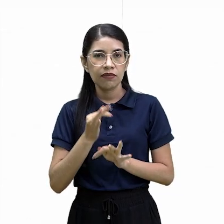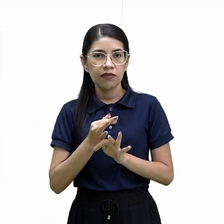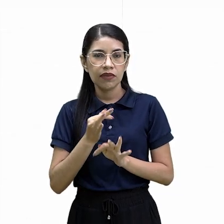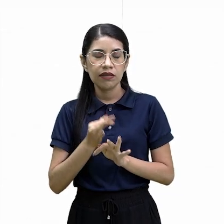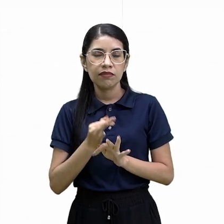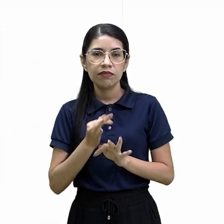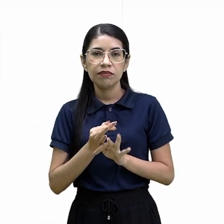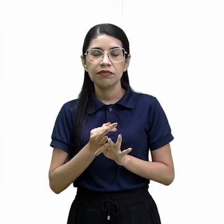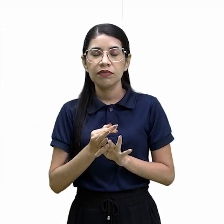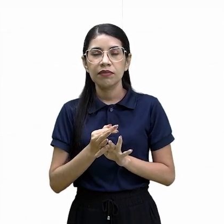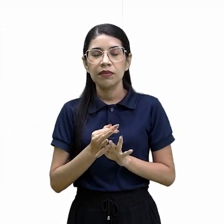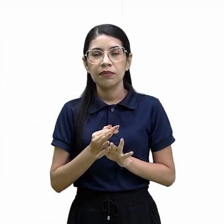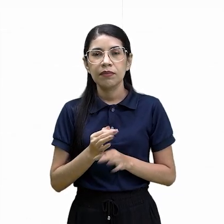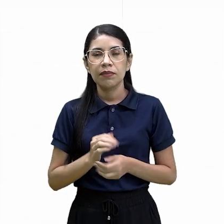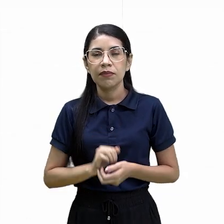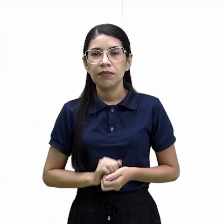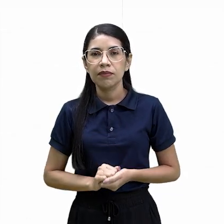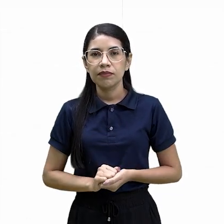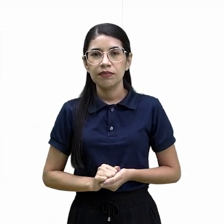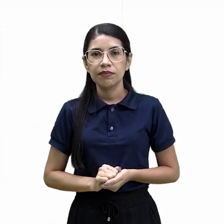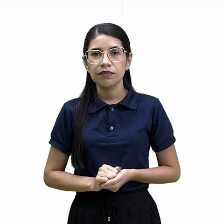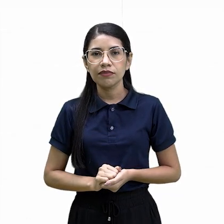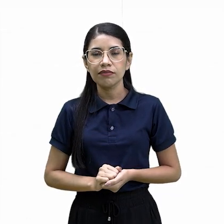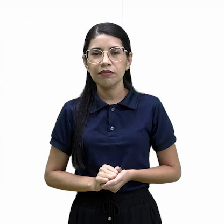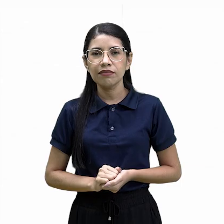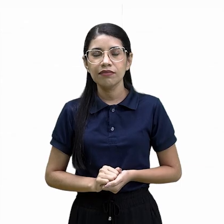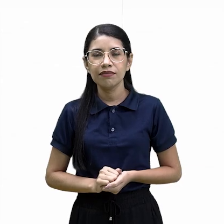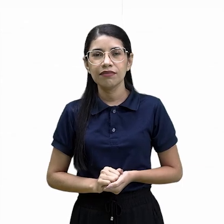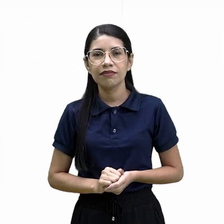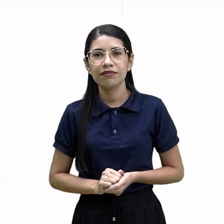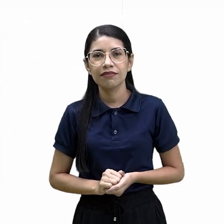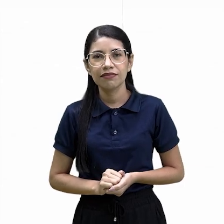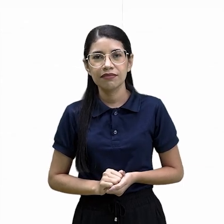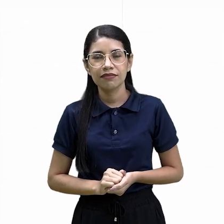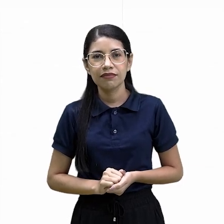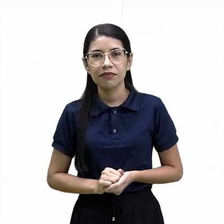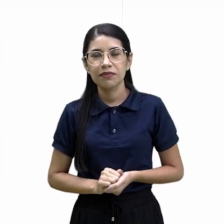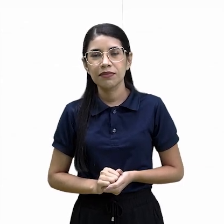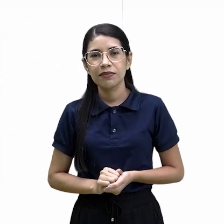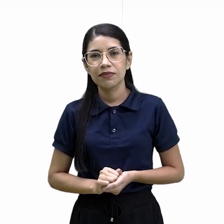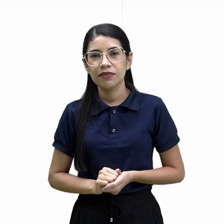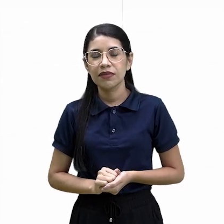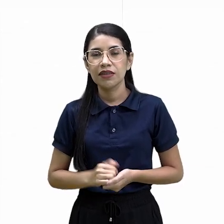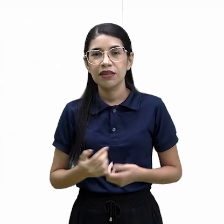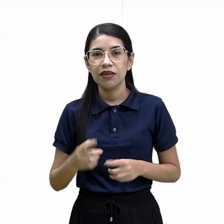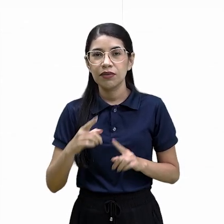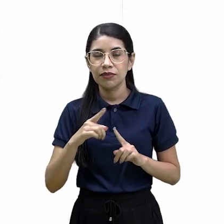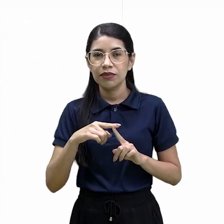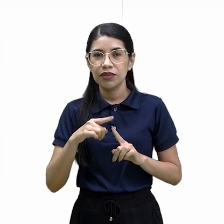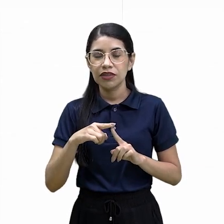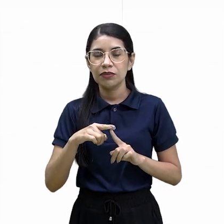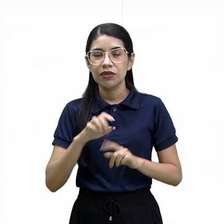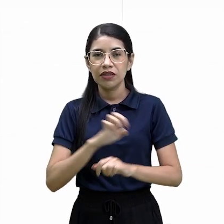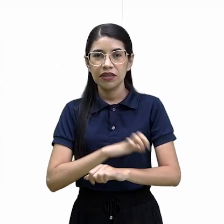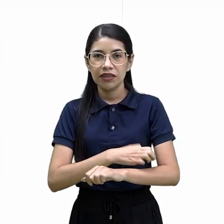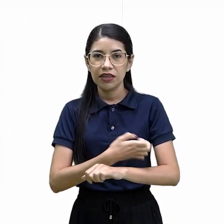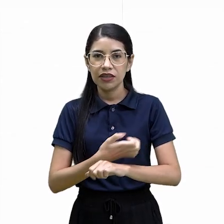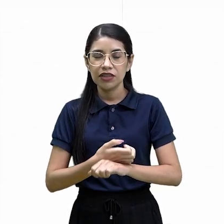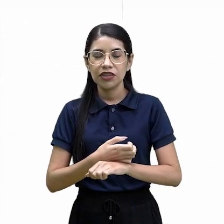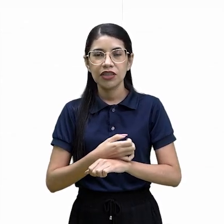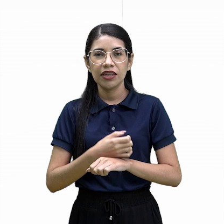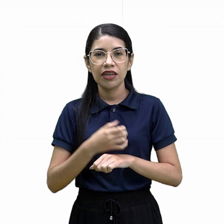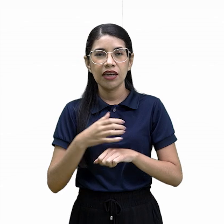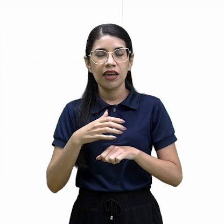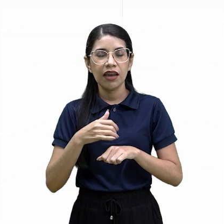estamos falando aí, ao falarmos sobre essa grandeza, que é uma forma de energia radiante,